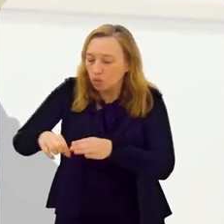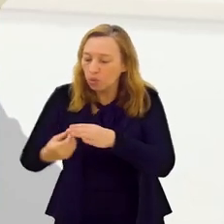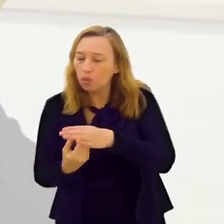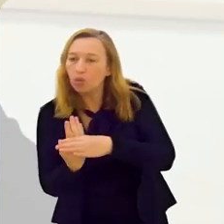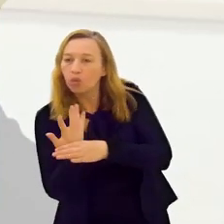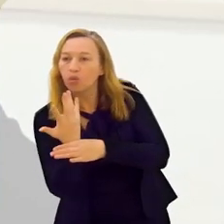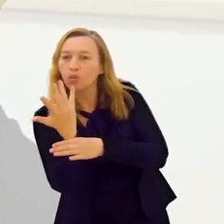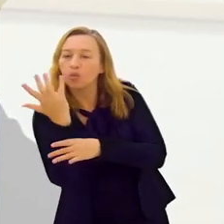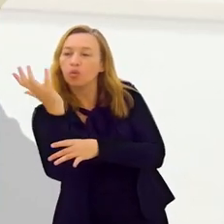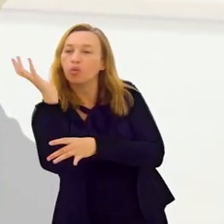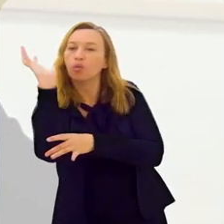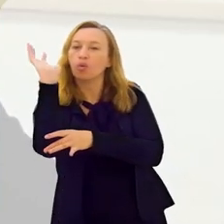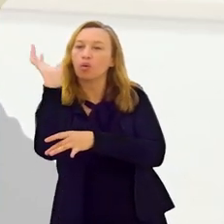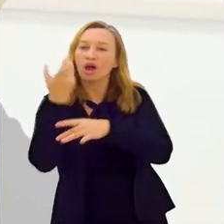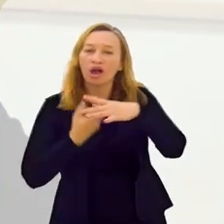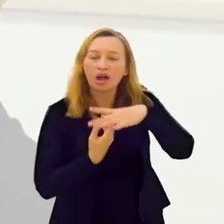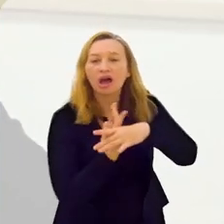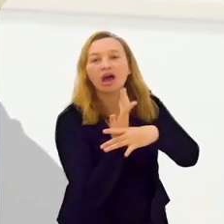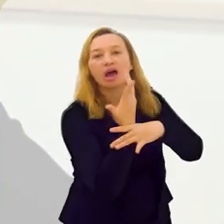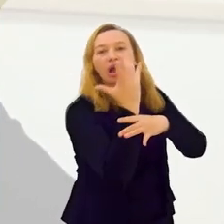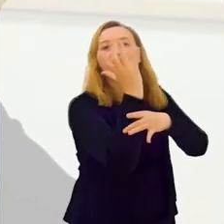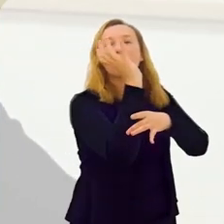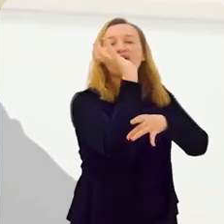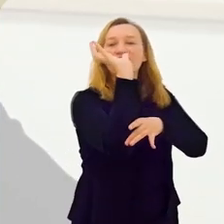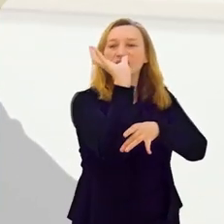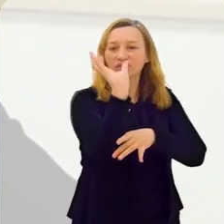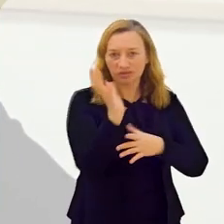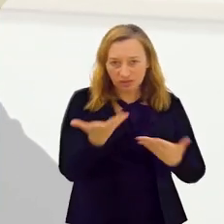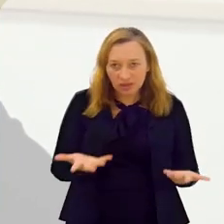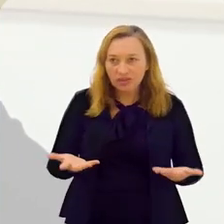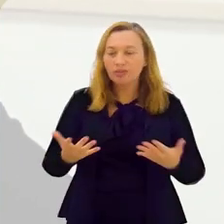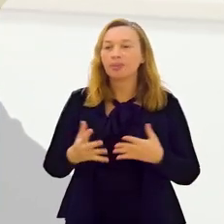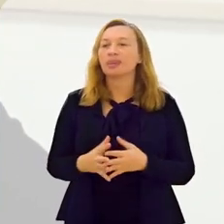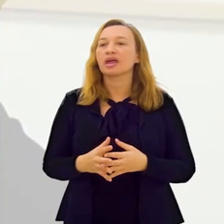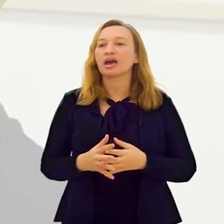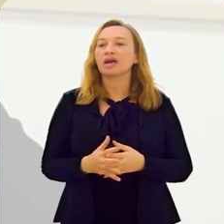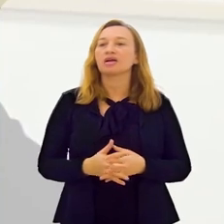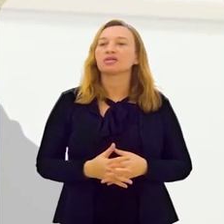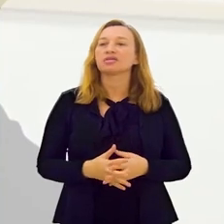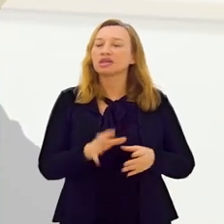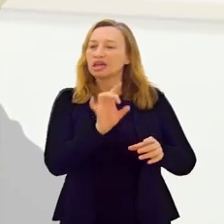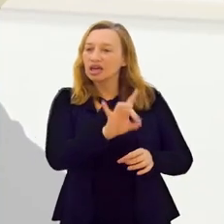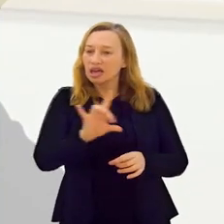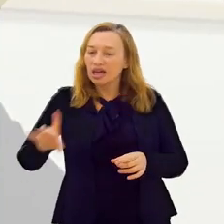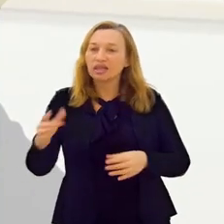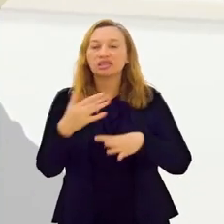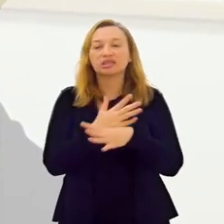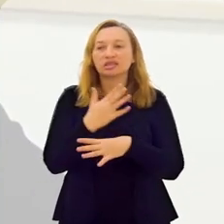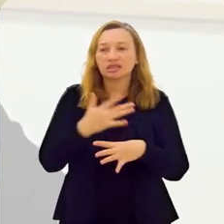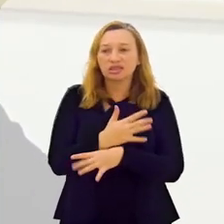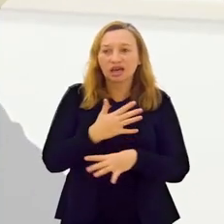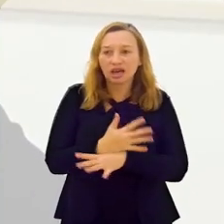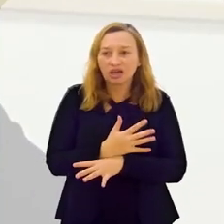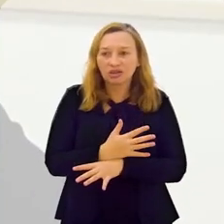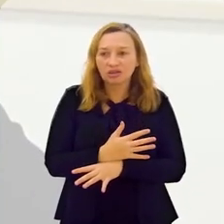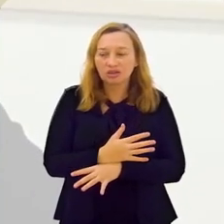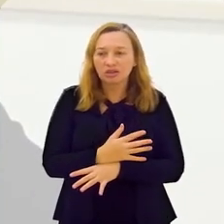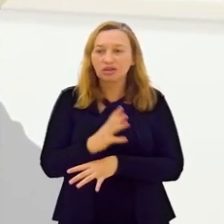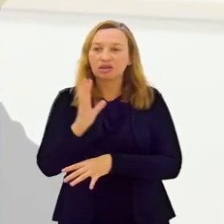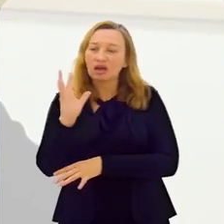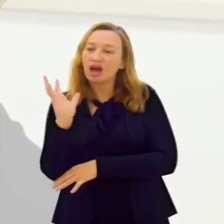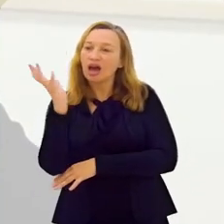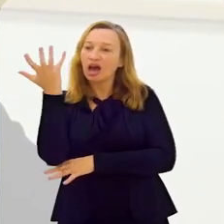coloquem árvores do bioma em que você urbanizem, coloque a arborização de cada